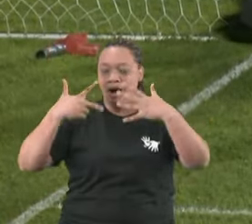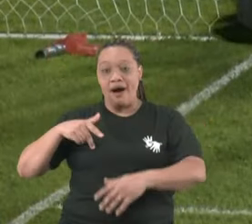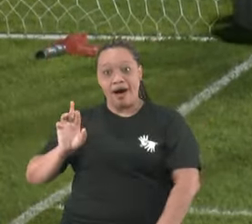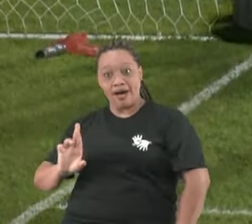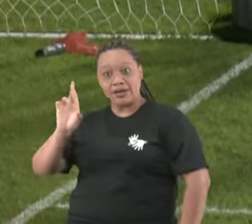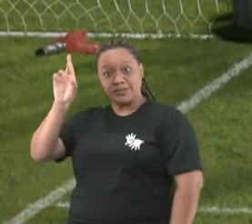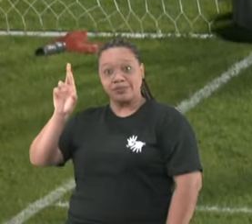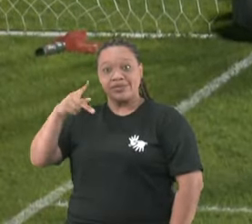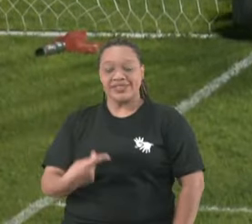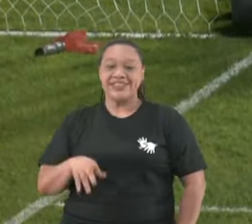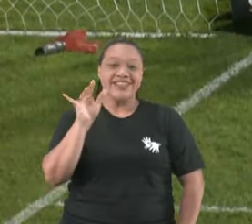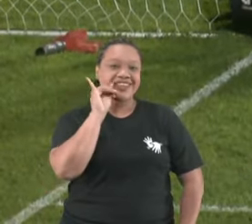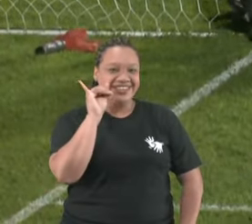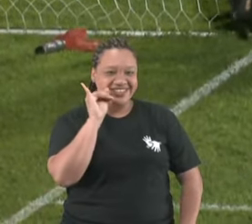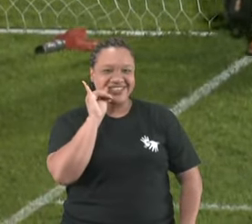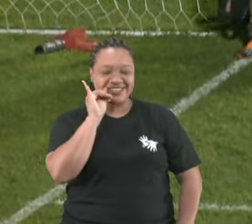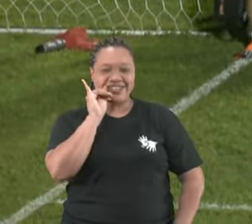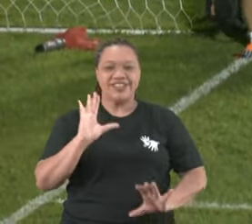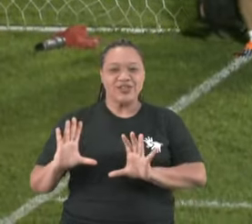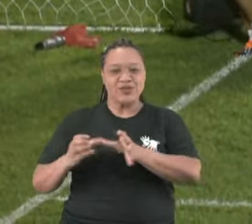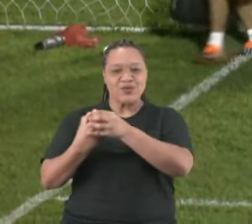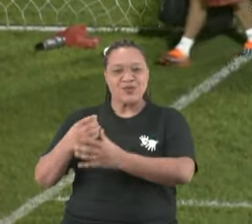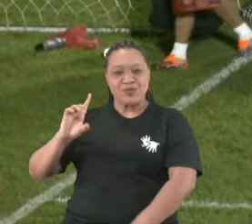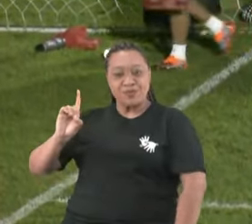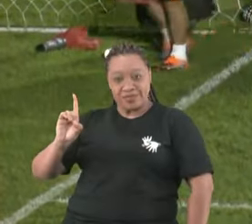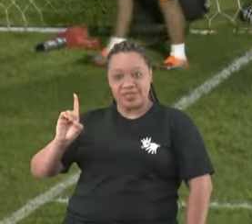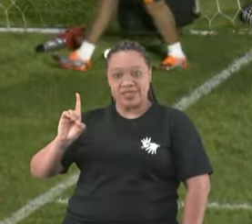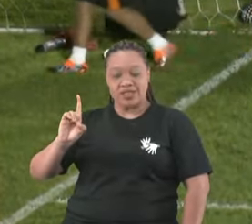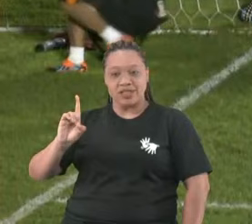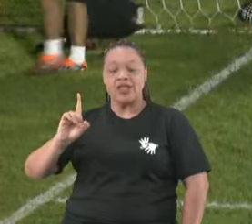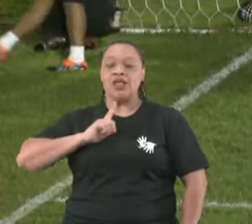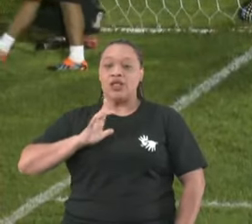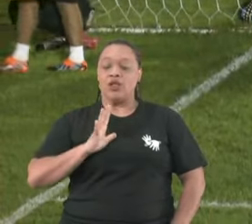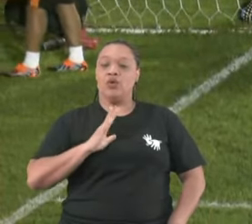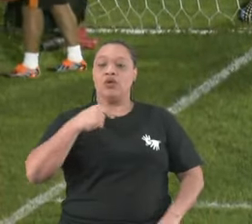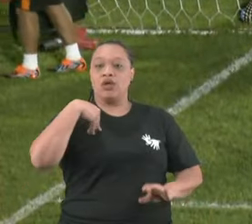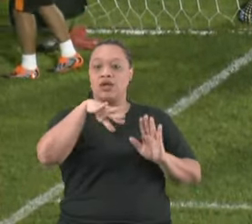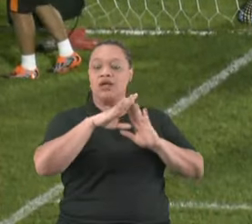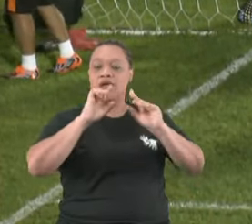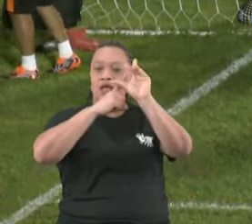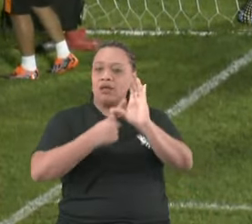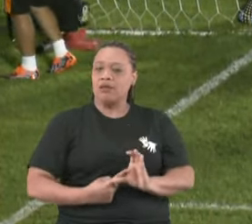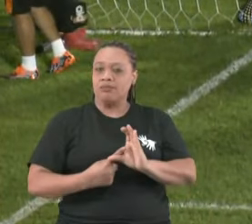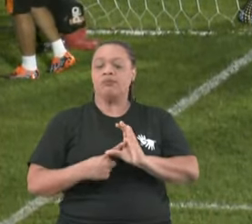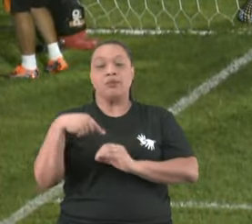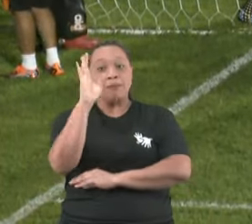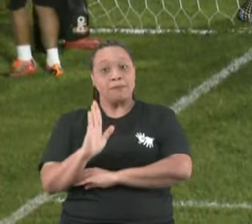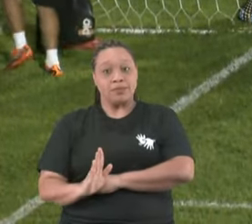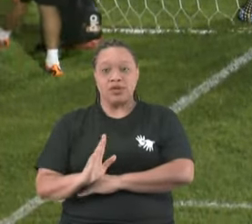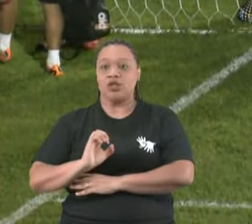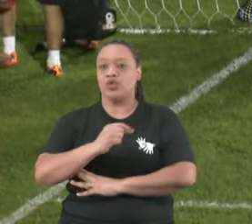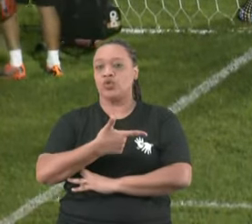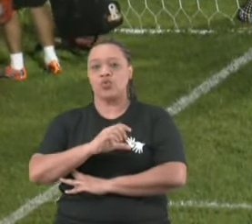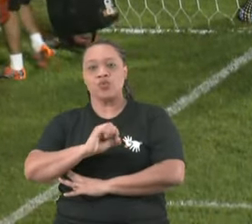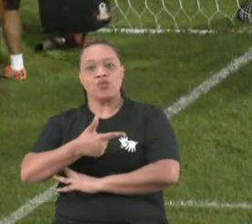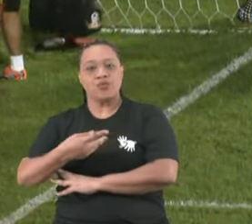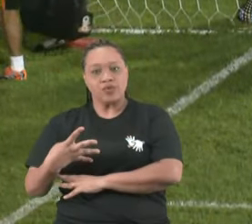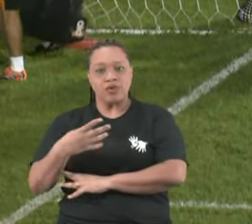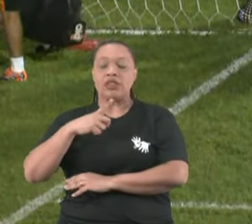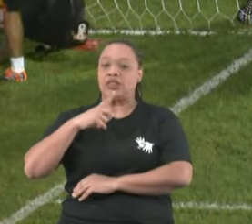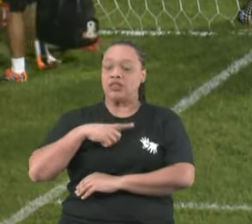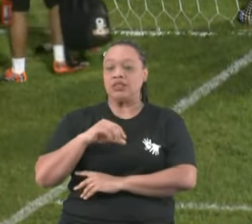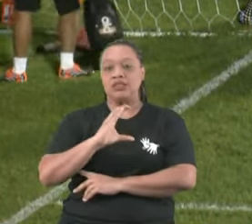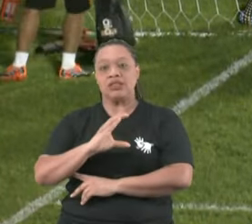Representante de Arapiraca na Série D do Campeonato Brasileiro 2024. Alagoas, que além do Asa, também terá o